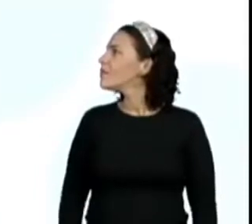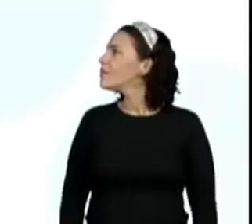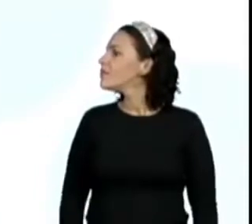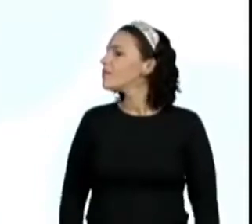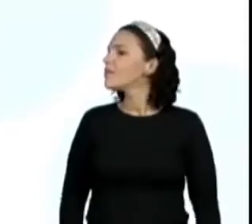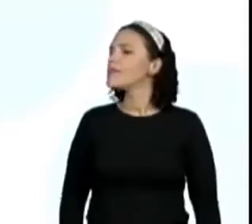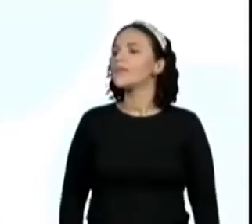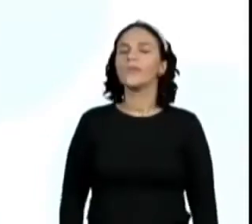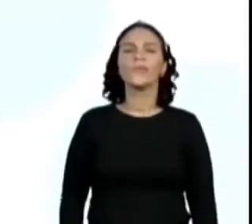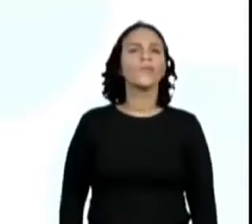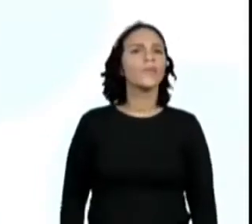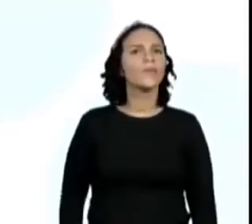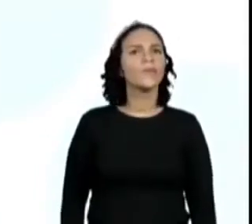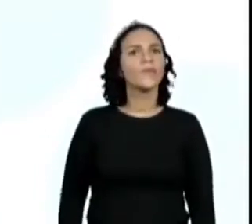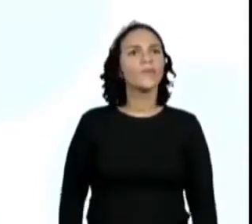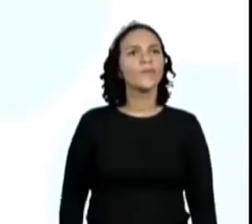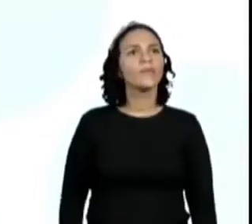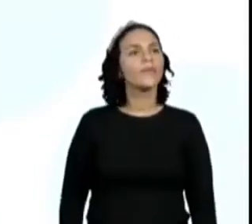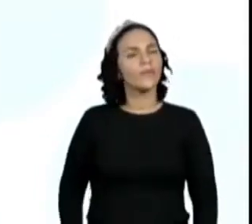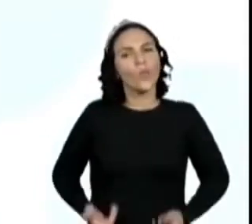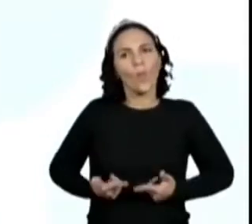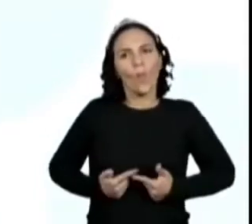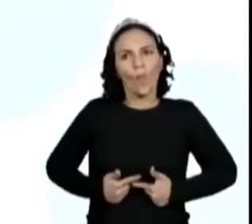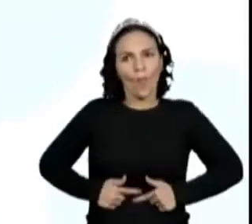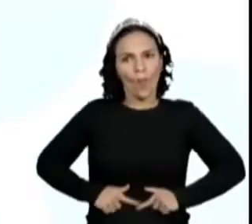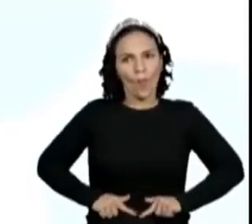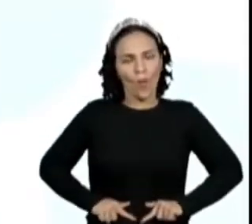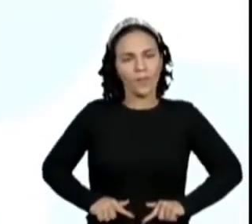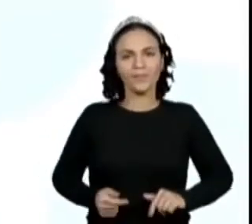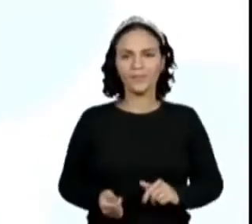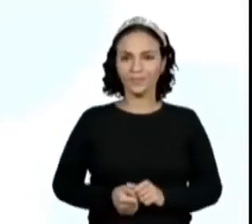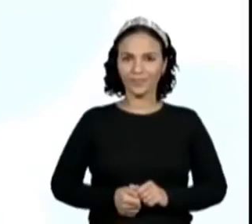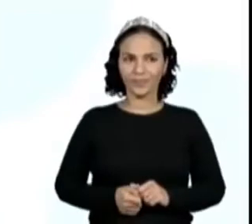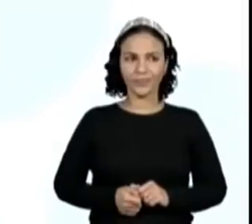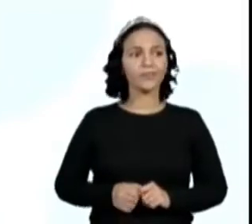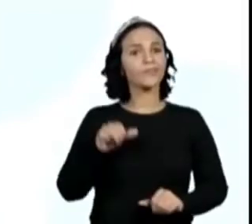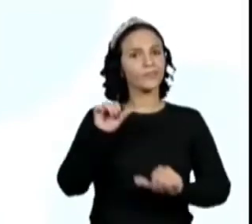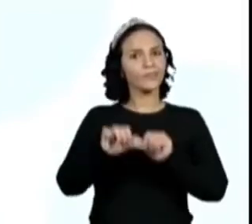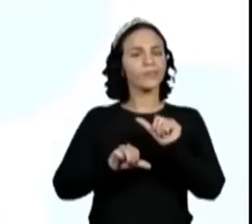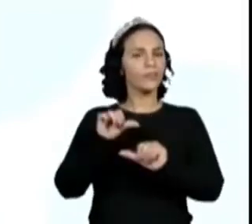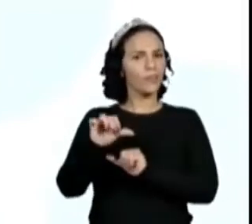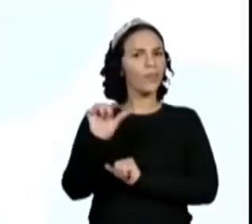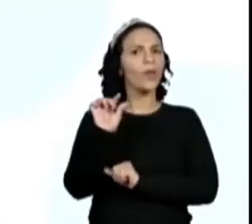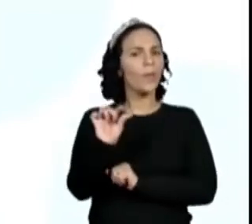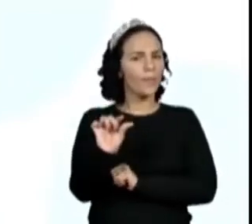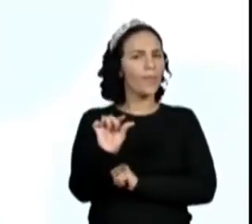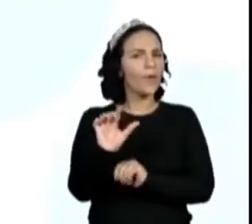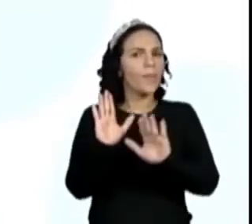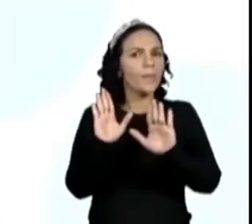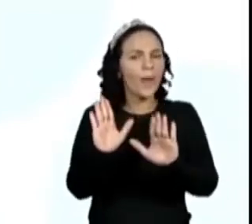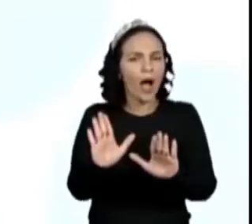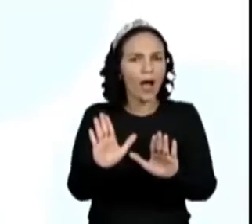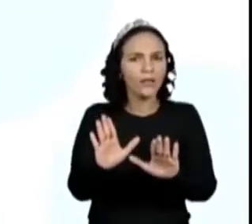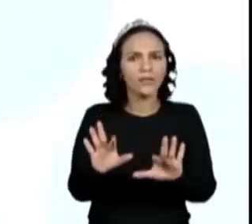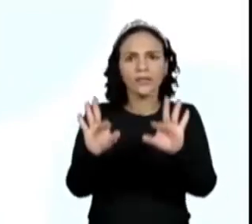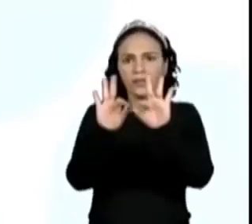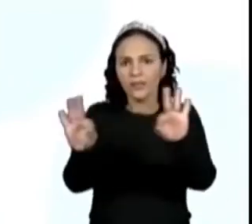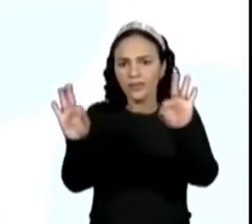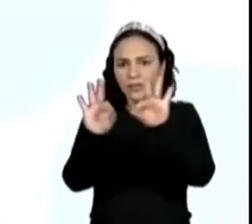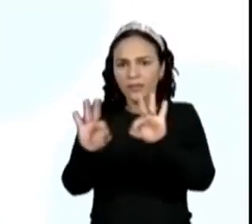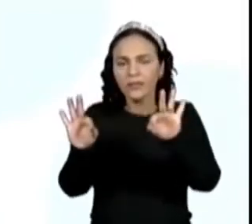Vazia. Olha que interessante. Mudou um pouquinho, mas alguns